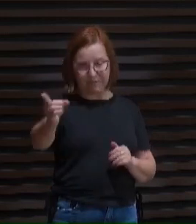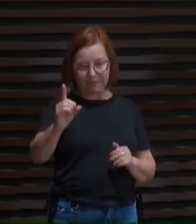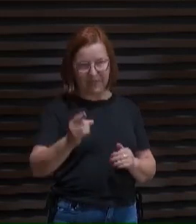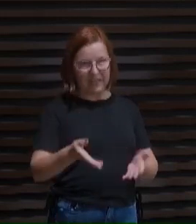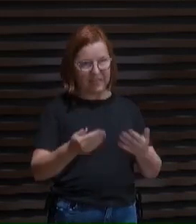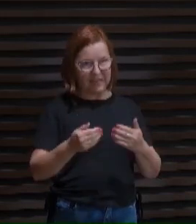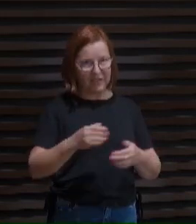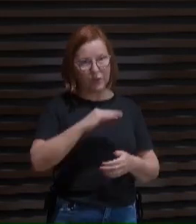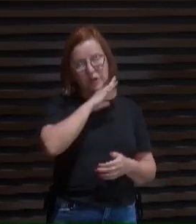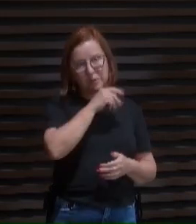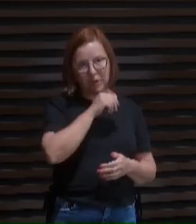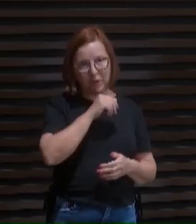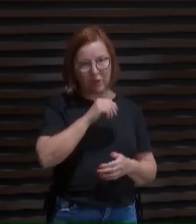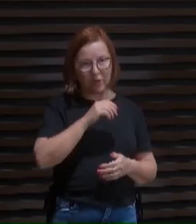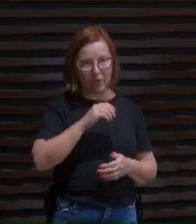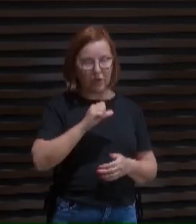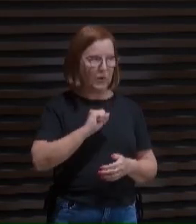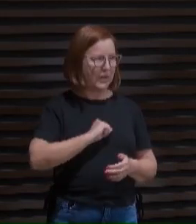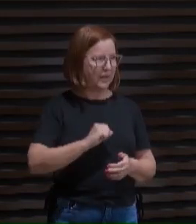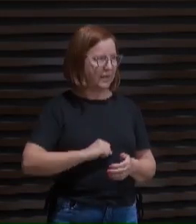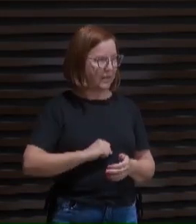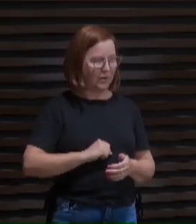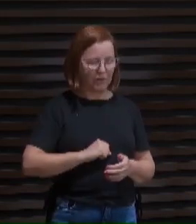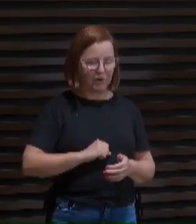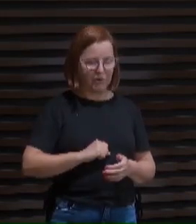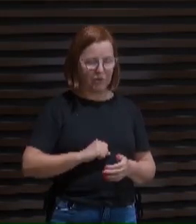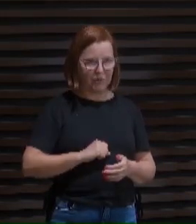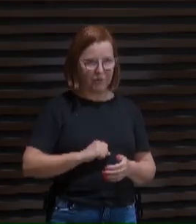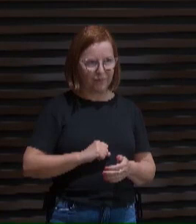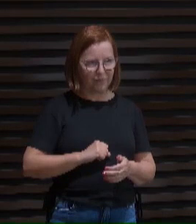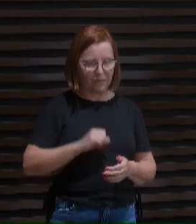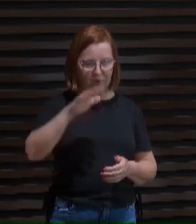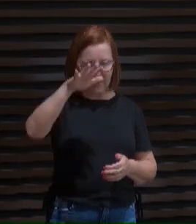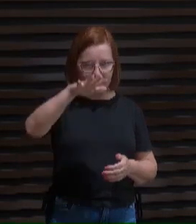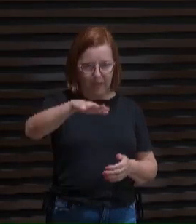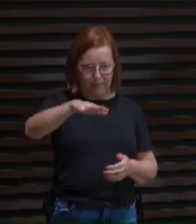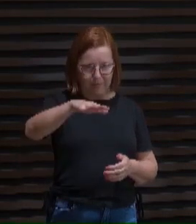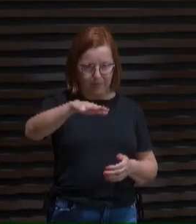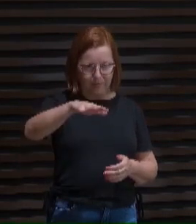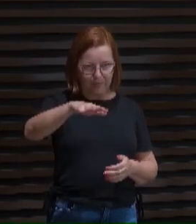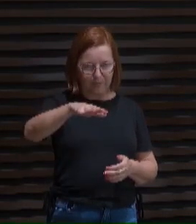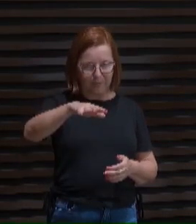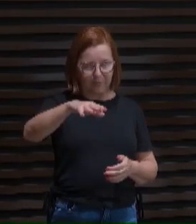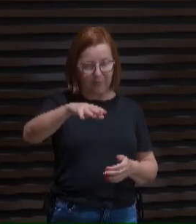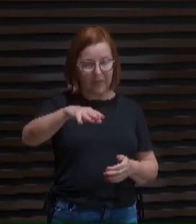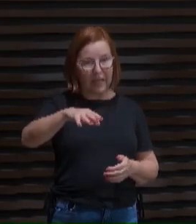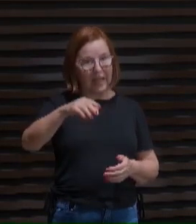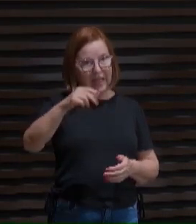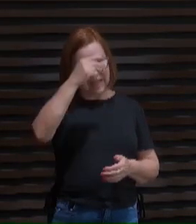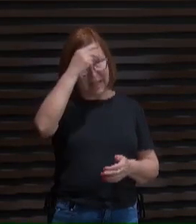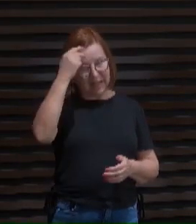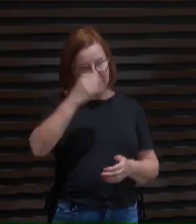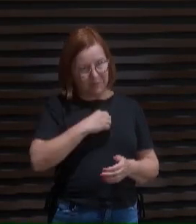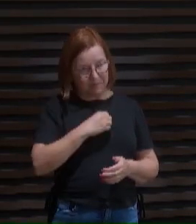mão sobre o pecador, vamos pegar o Bruno aqui, o pecador, colocava a mão sobre o animal e ele transferia